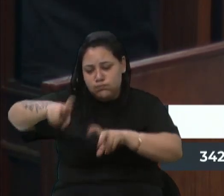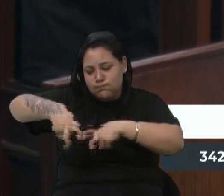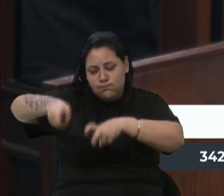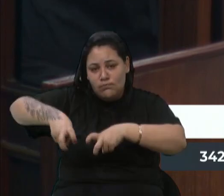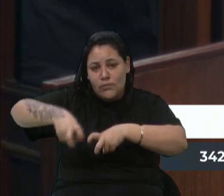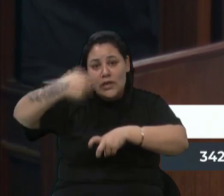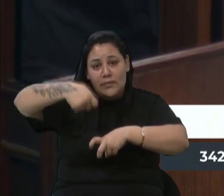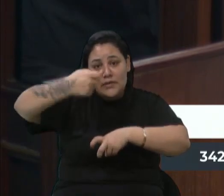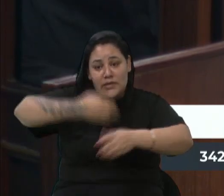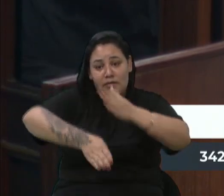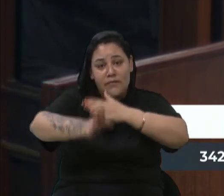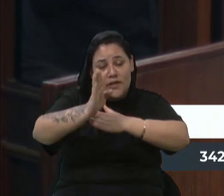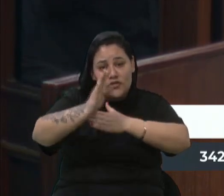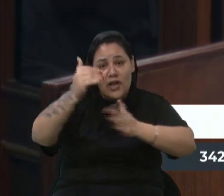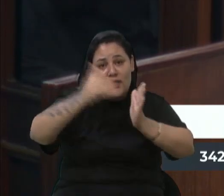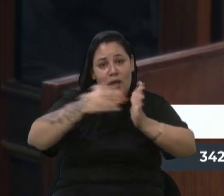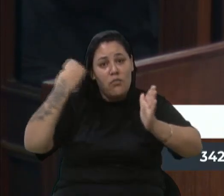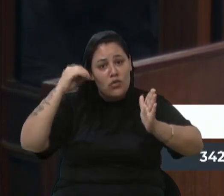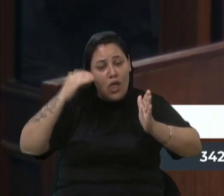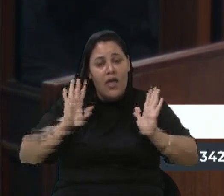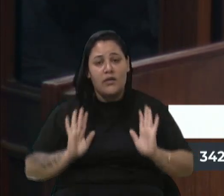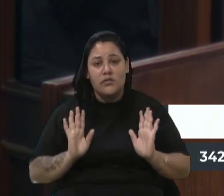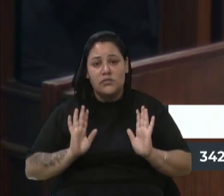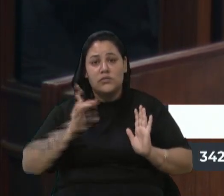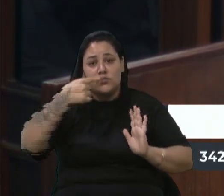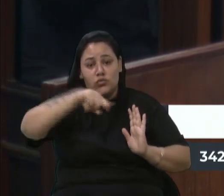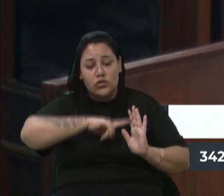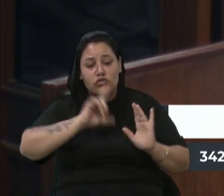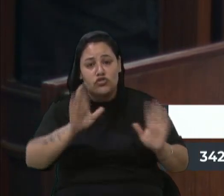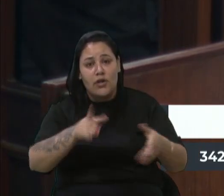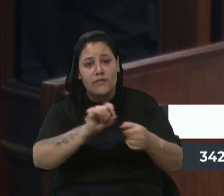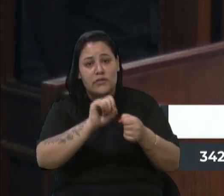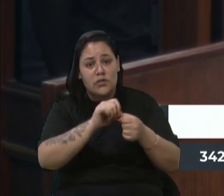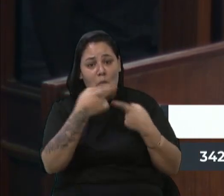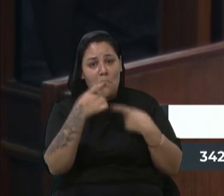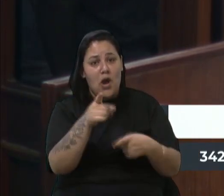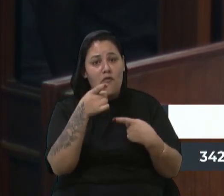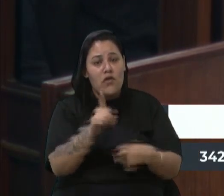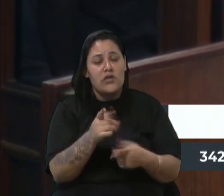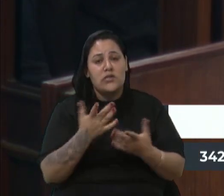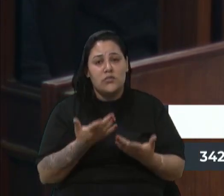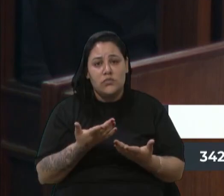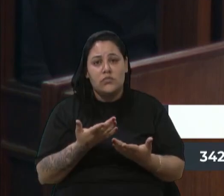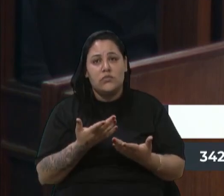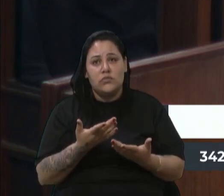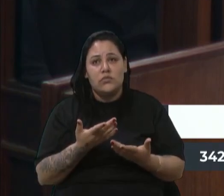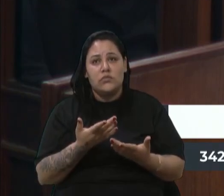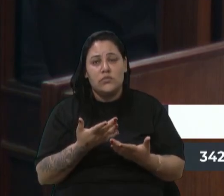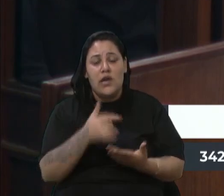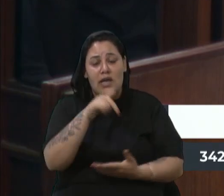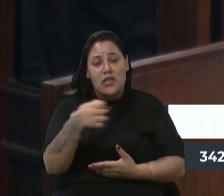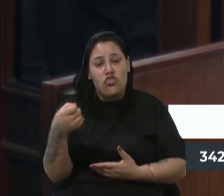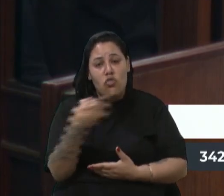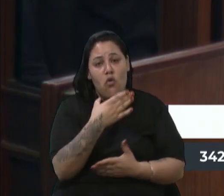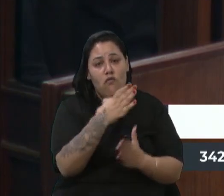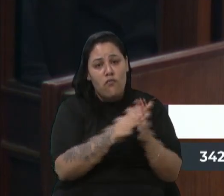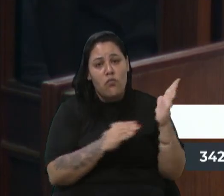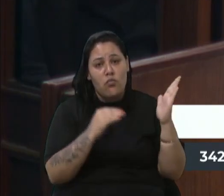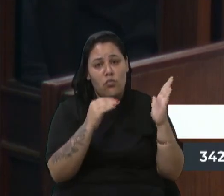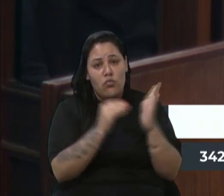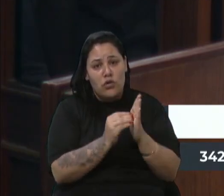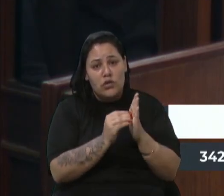até a capital. Então, nós estamos aqui fazendo já uma provocação que este novo modelo